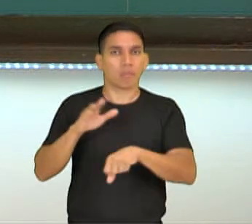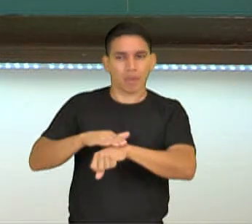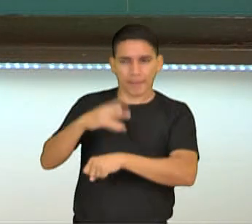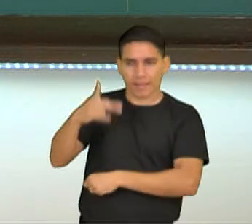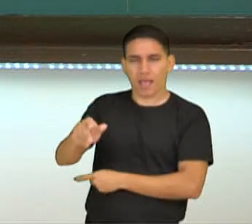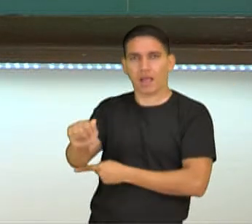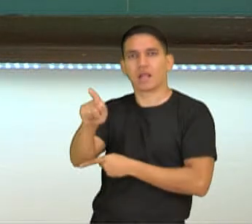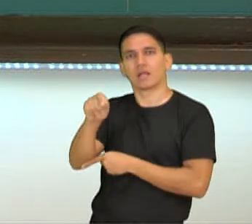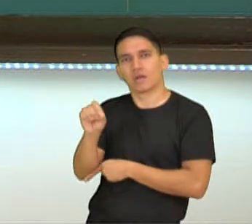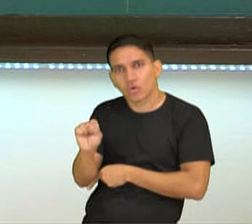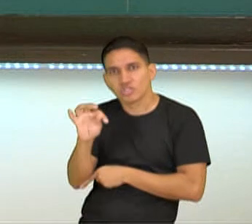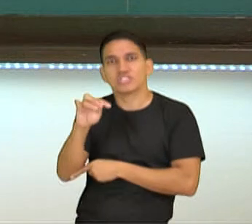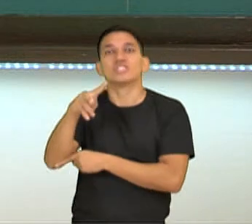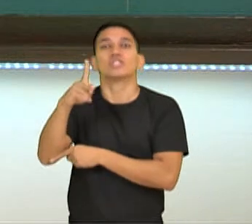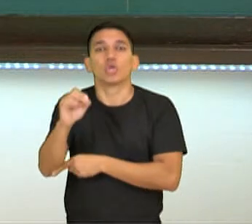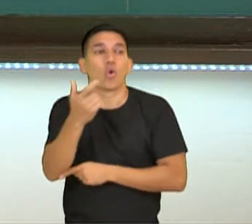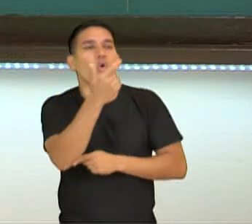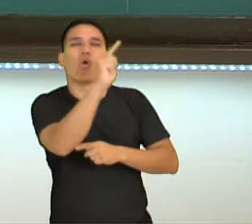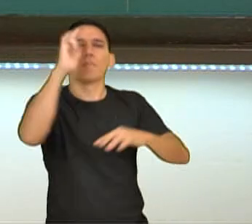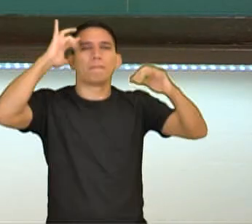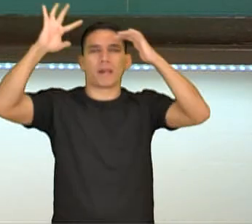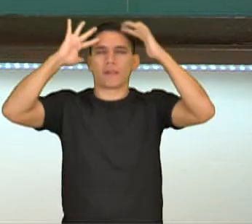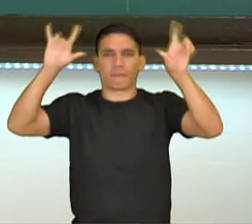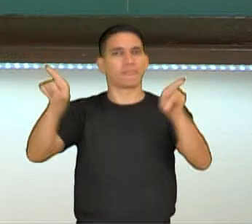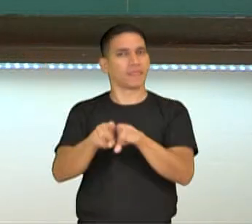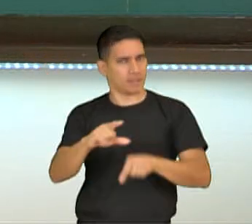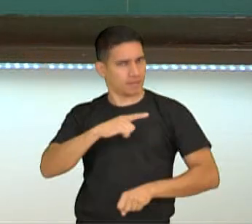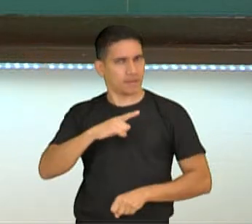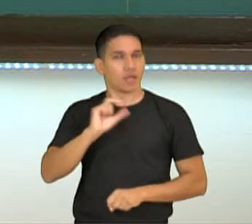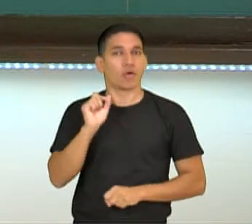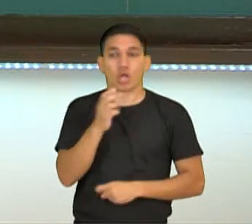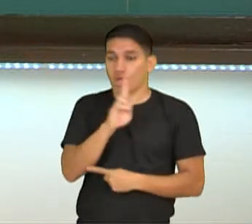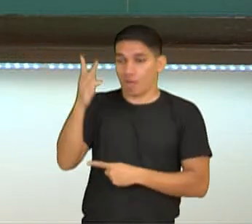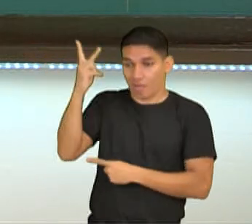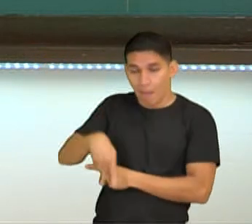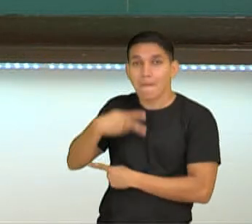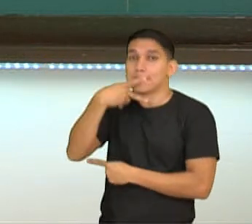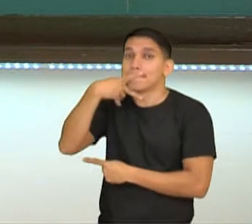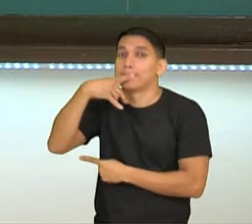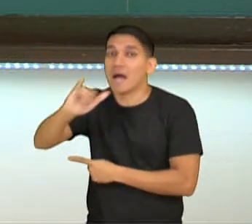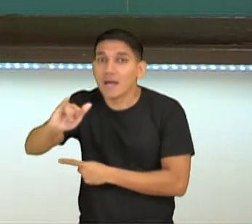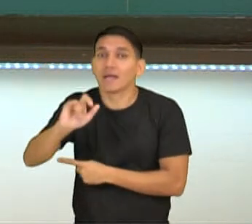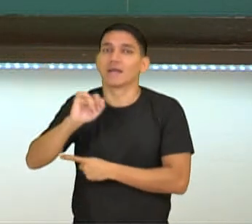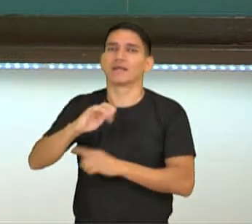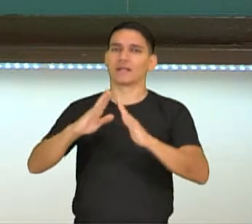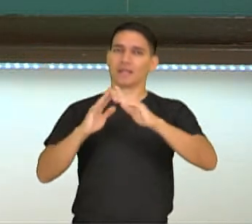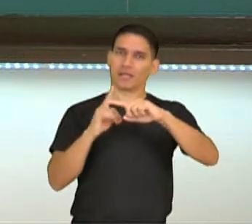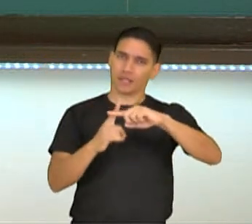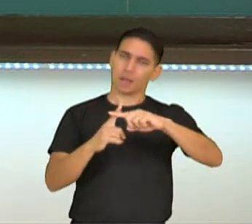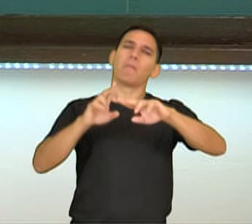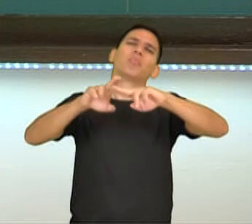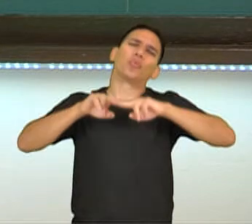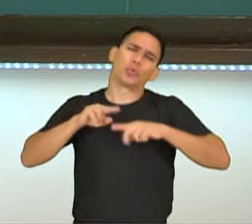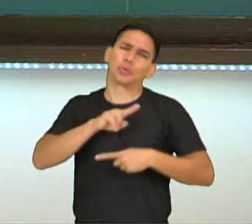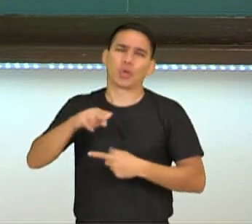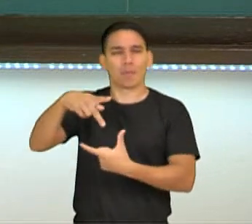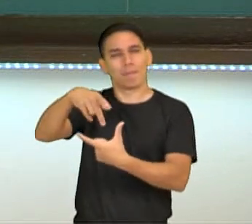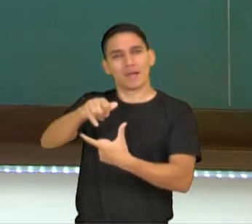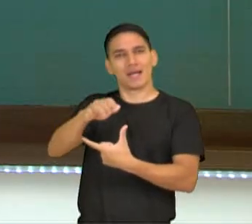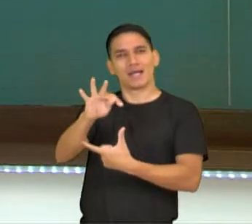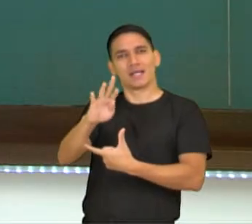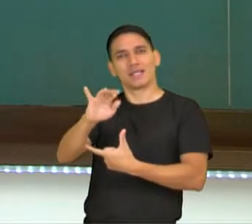quanto outros filósofos serão considerados, chamados pais da igreja, e por isso esse período recebe esse nome,